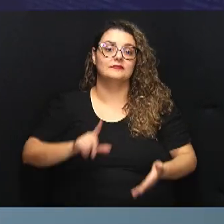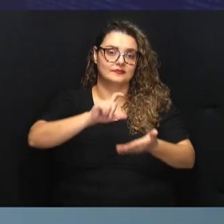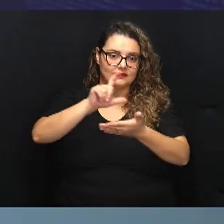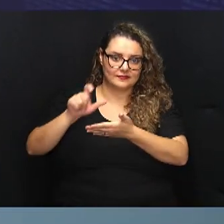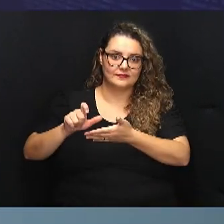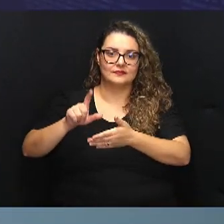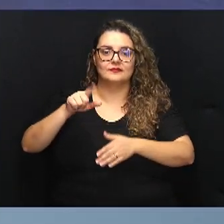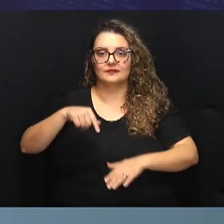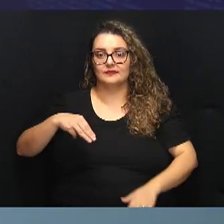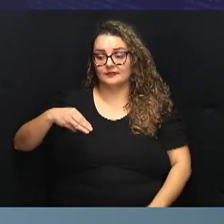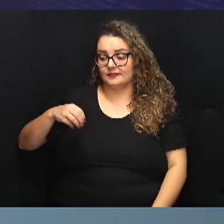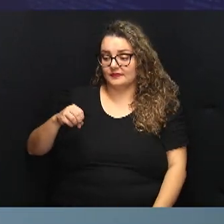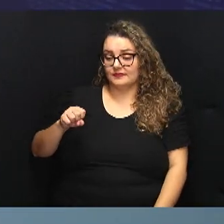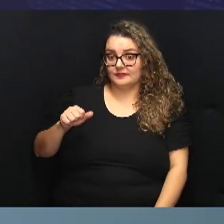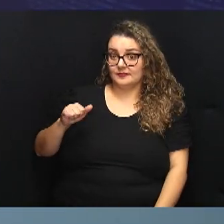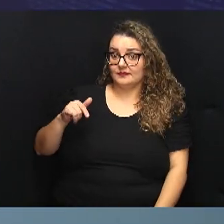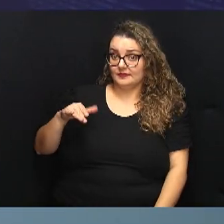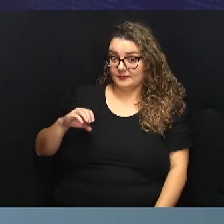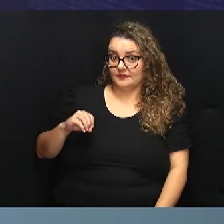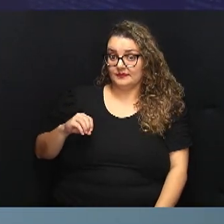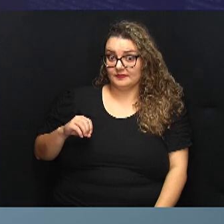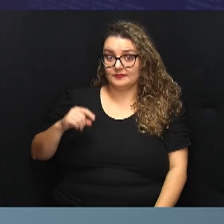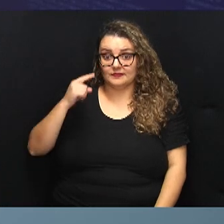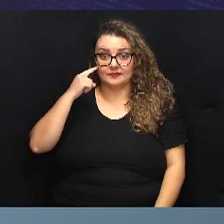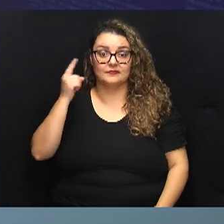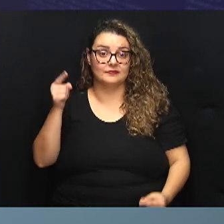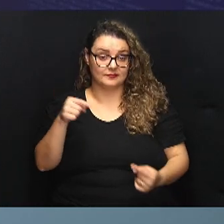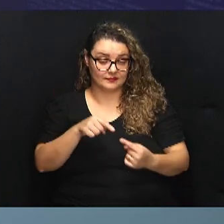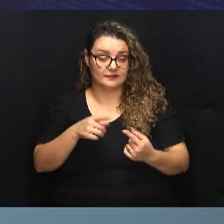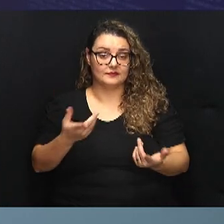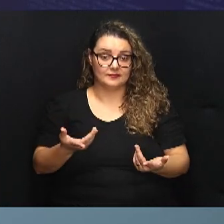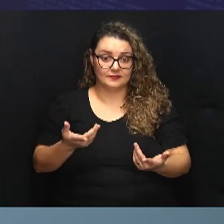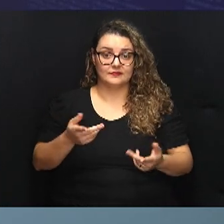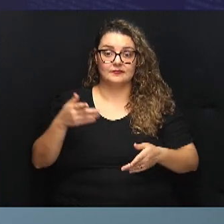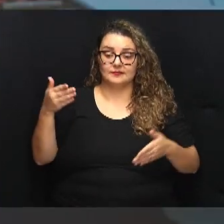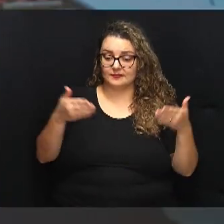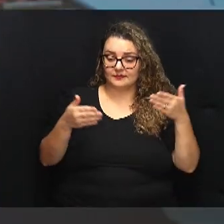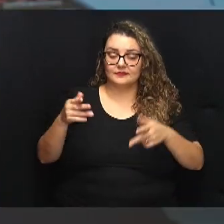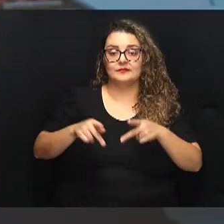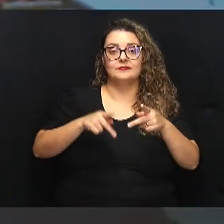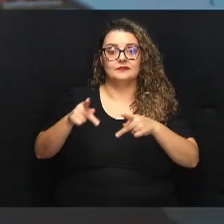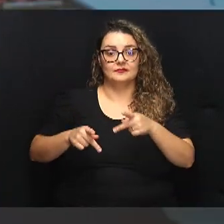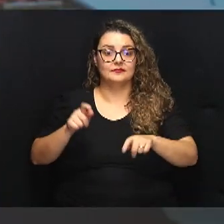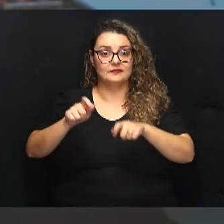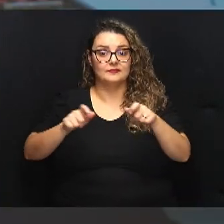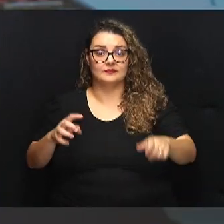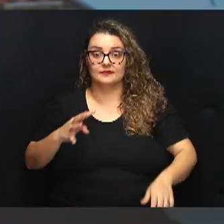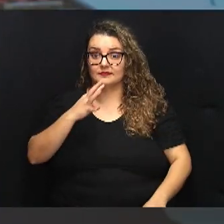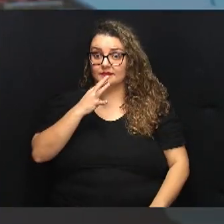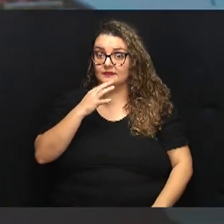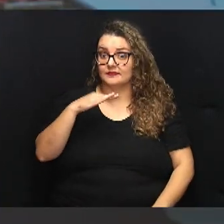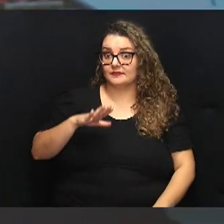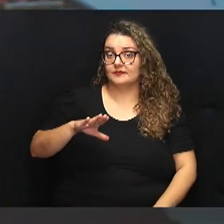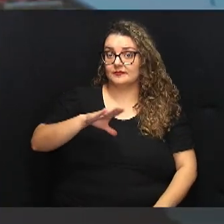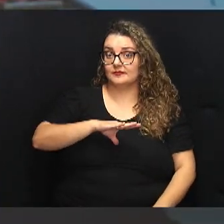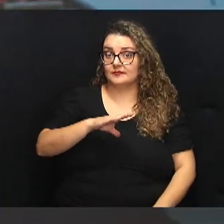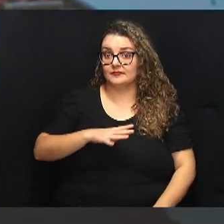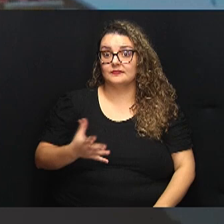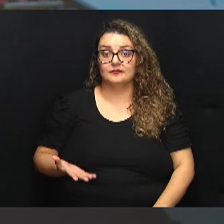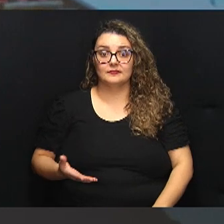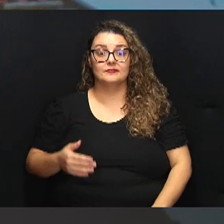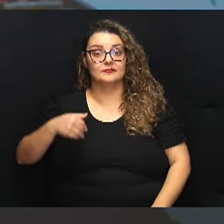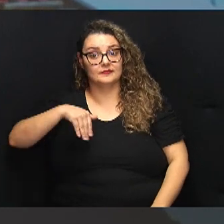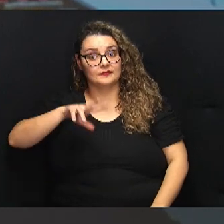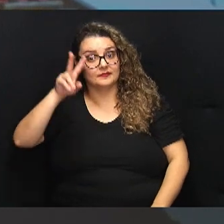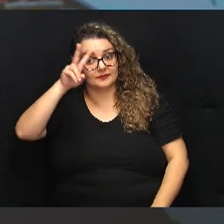tornar um mosaico, né, que remete à mesma questão da participação popular. As pessoas vão conhecer mais sobre a história da cidade, mais sobre a história da Câmara,